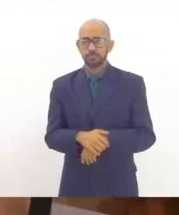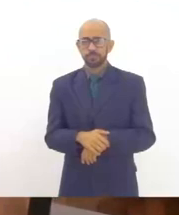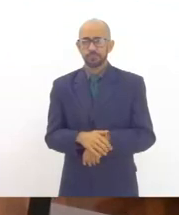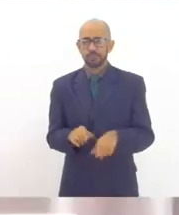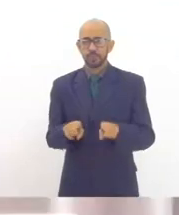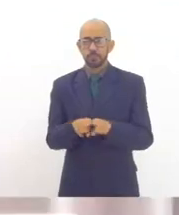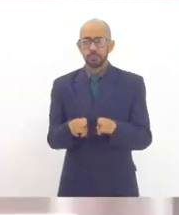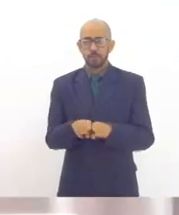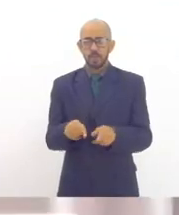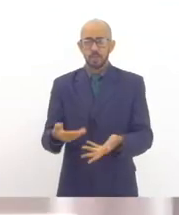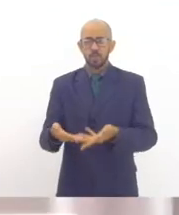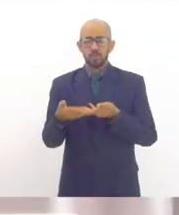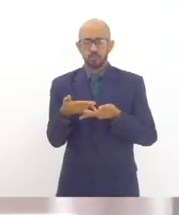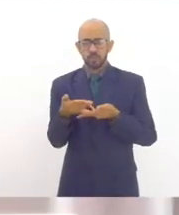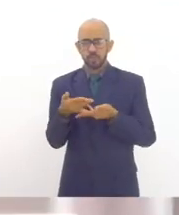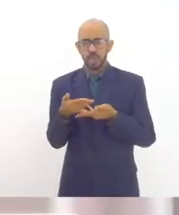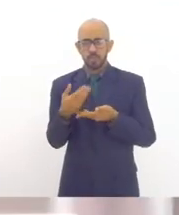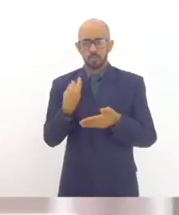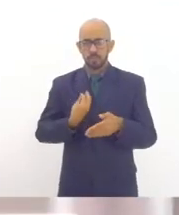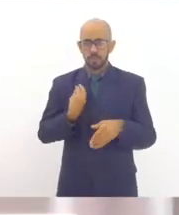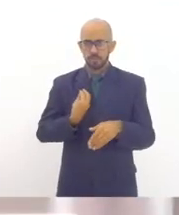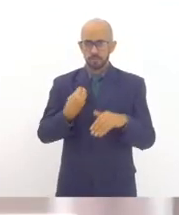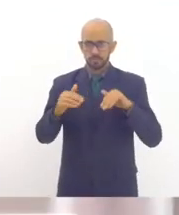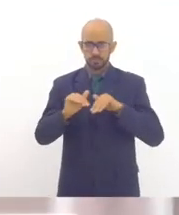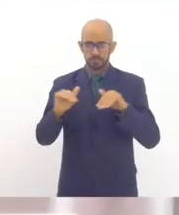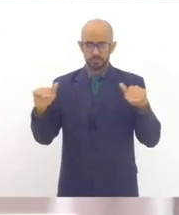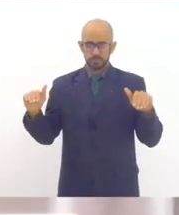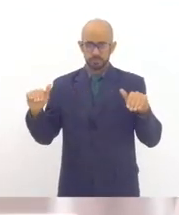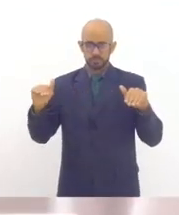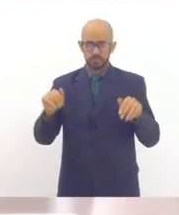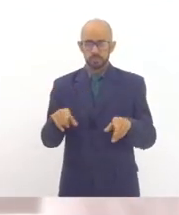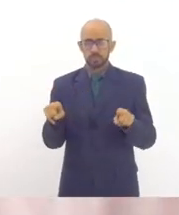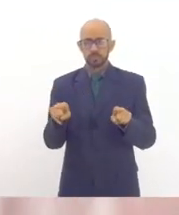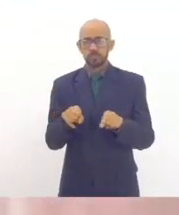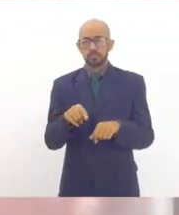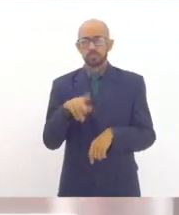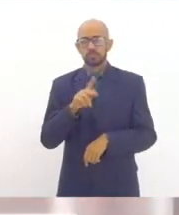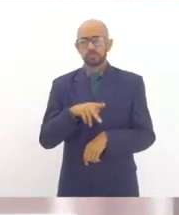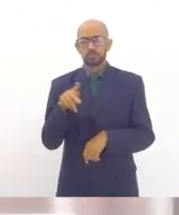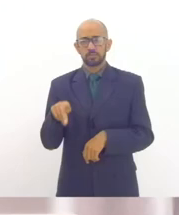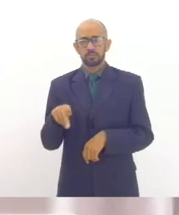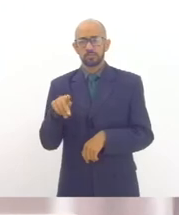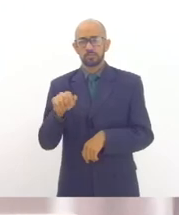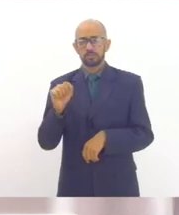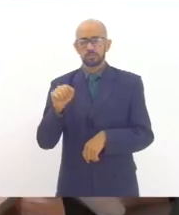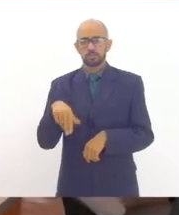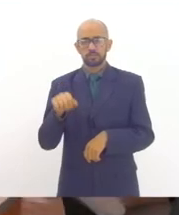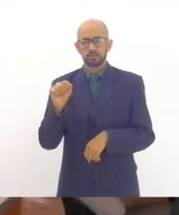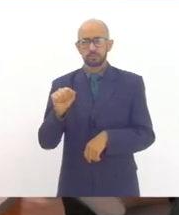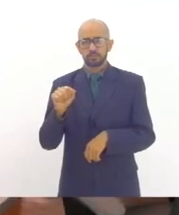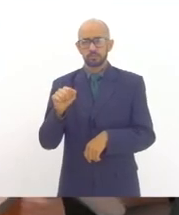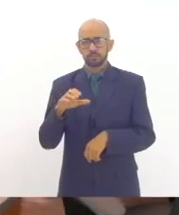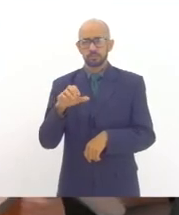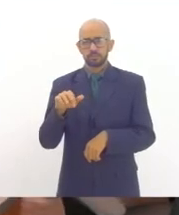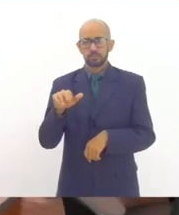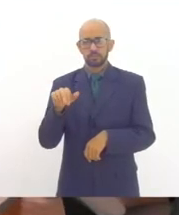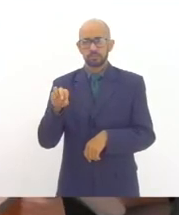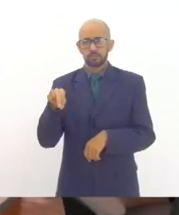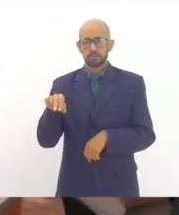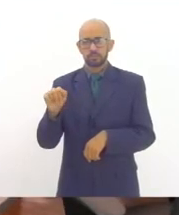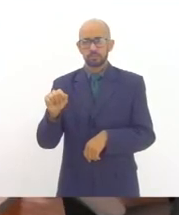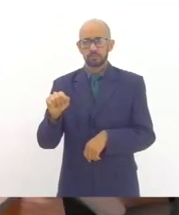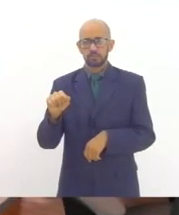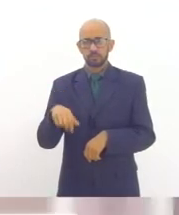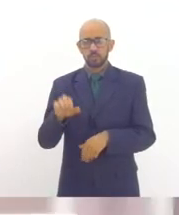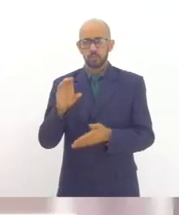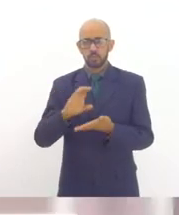convidar para fazer parte aqui da mesa junto conosco a professora Ana Karina Brenner, conselheira do Conselho